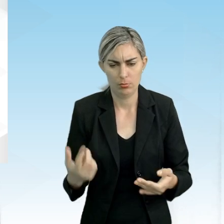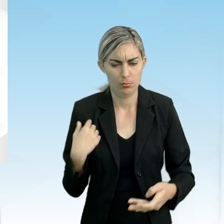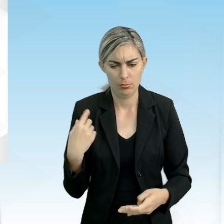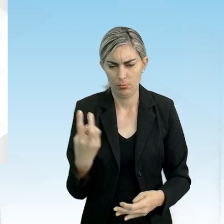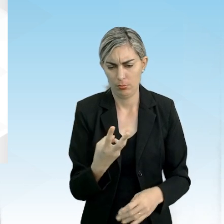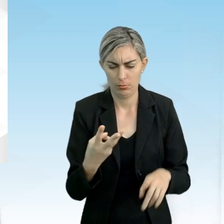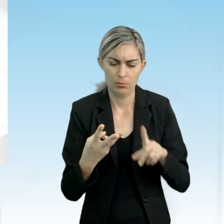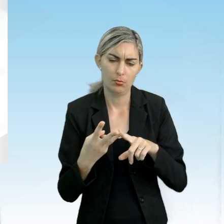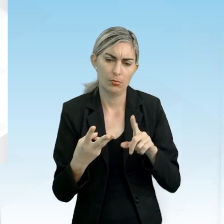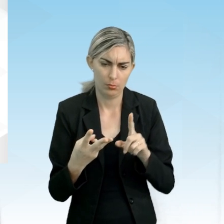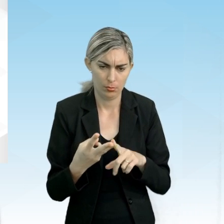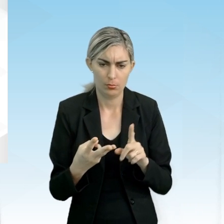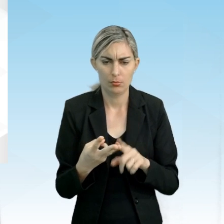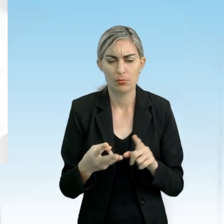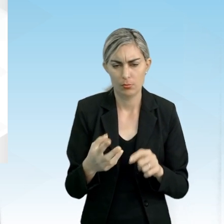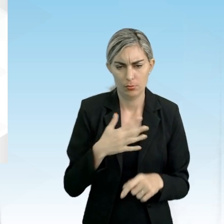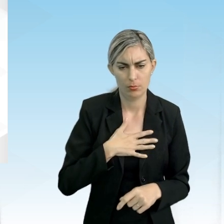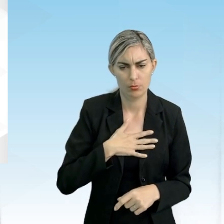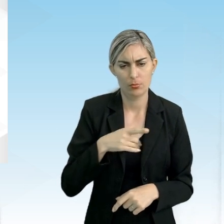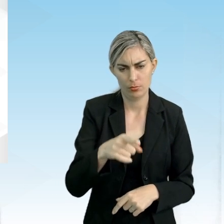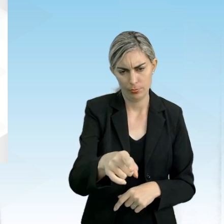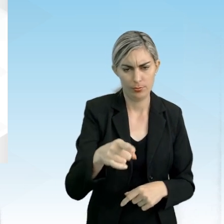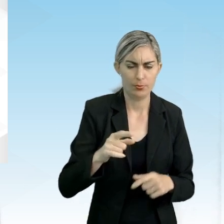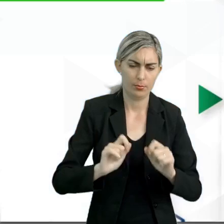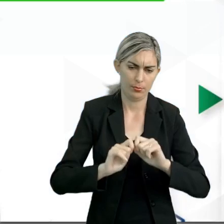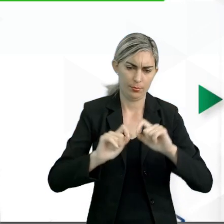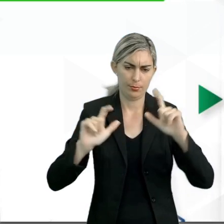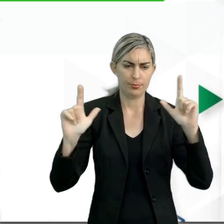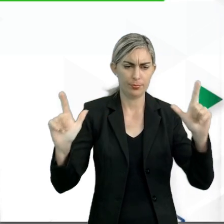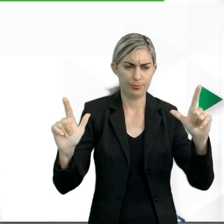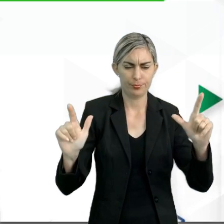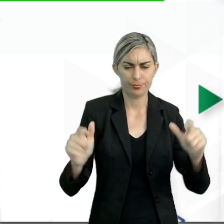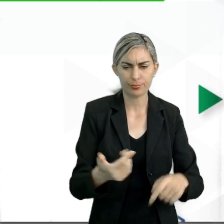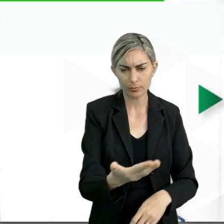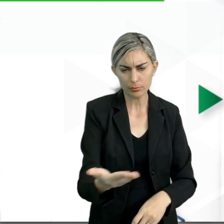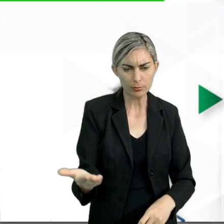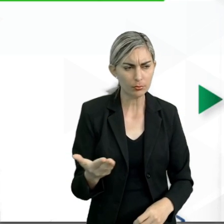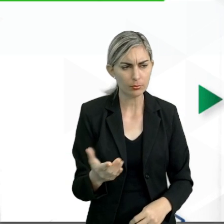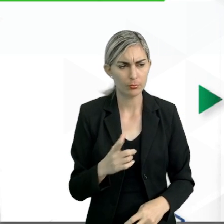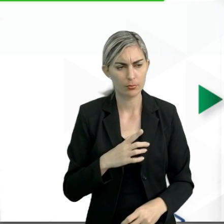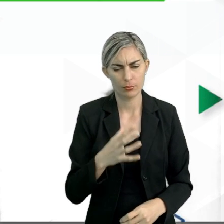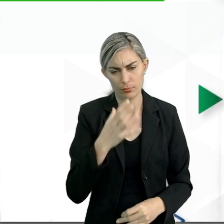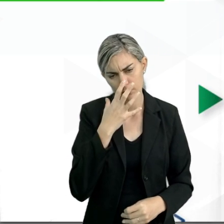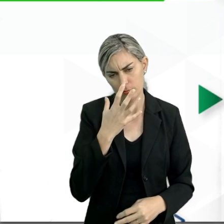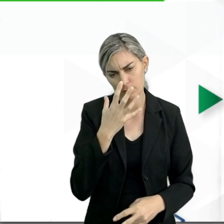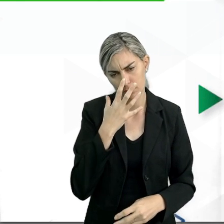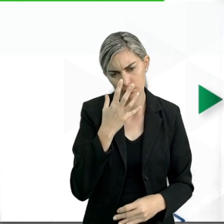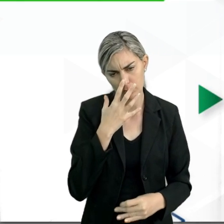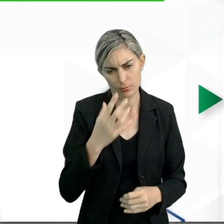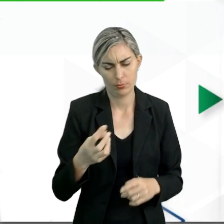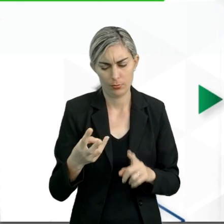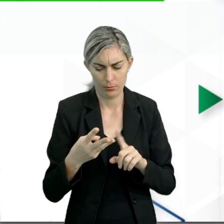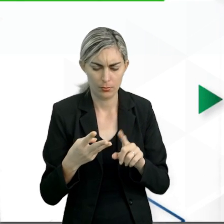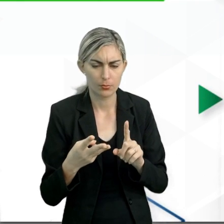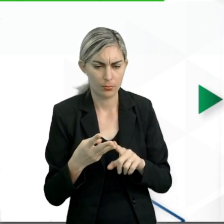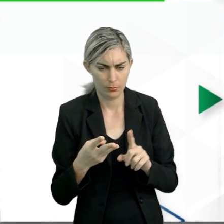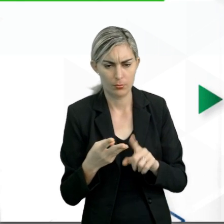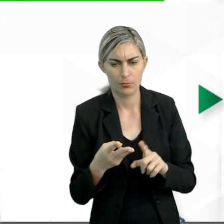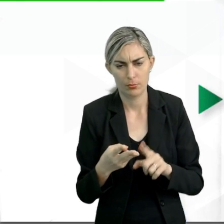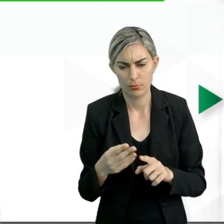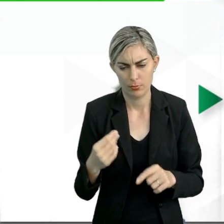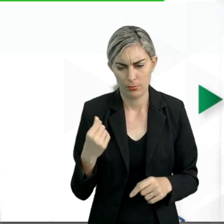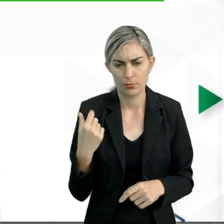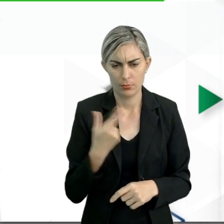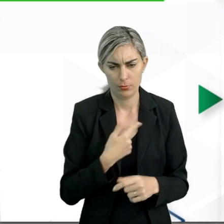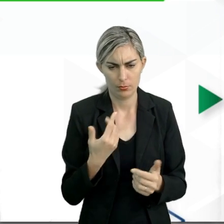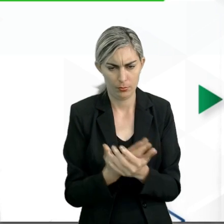nossa terceira questão que eu gostaria que fosse aí para telinha para que você pudesse observar a terceira questão do